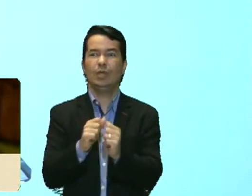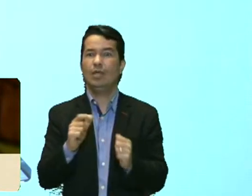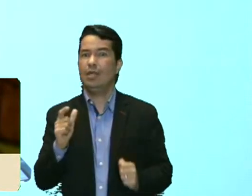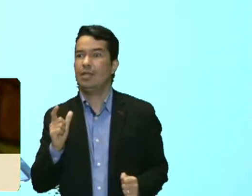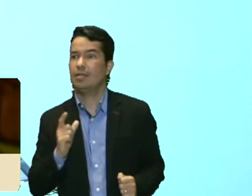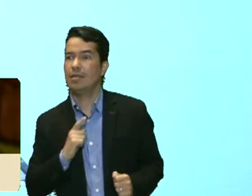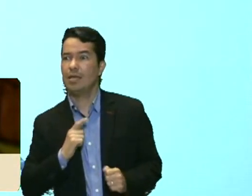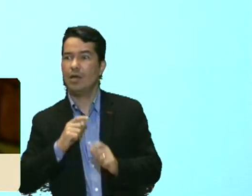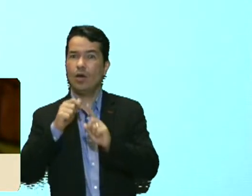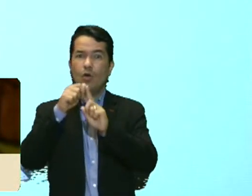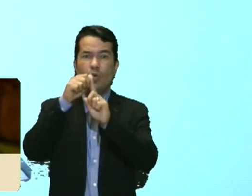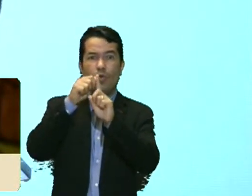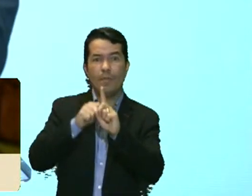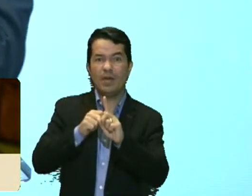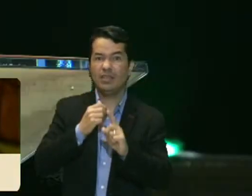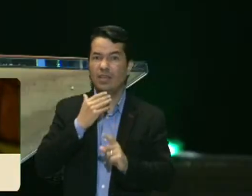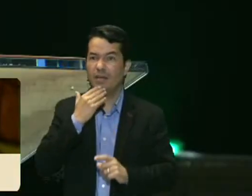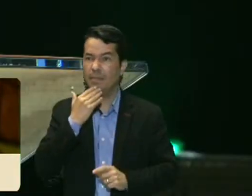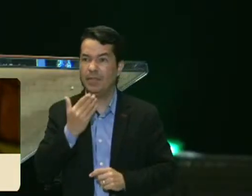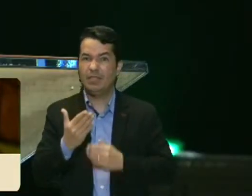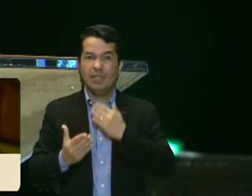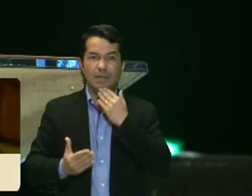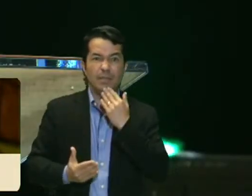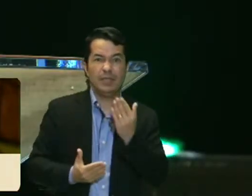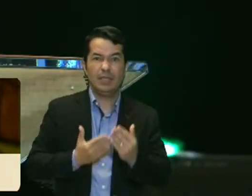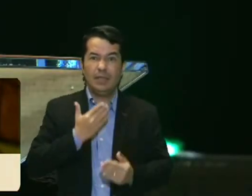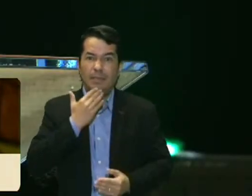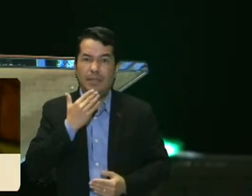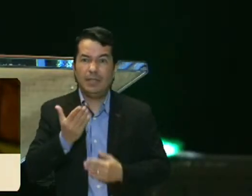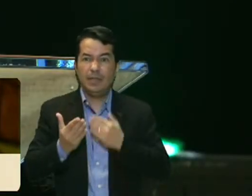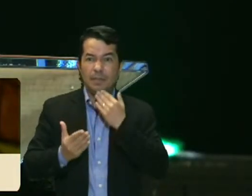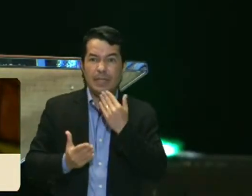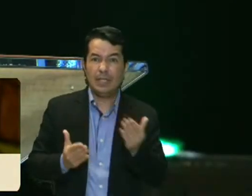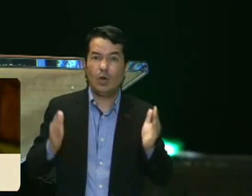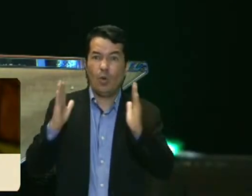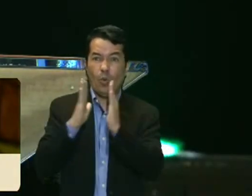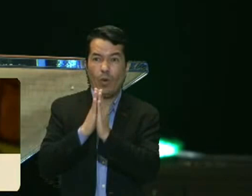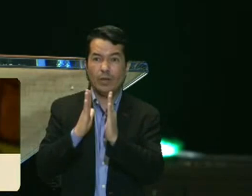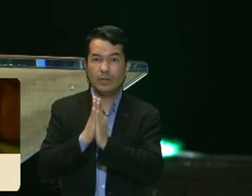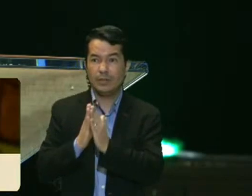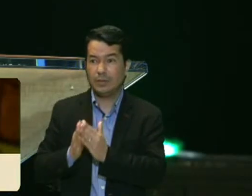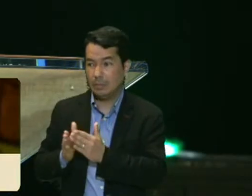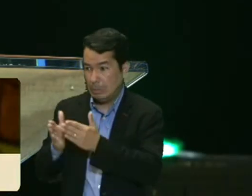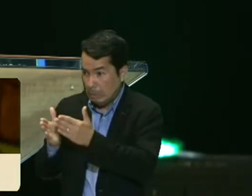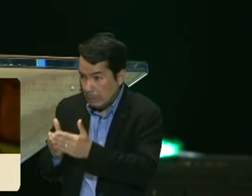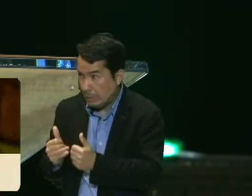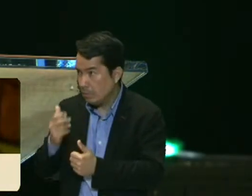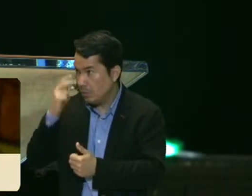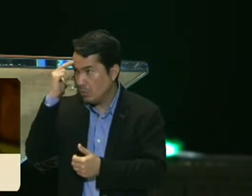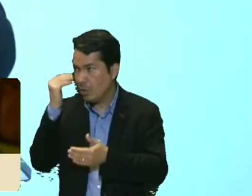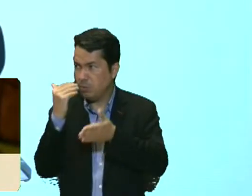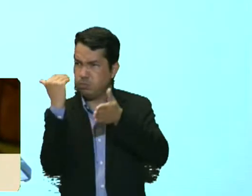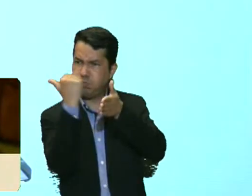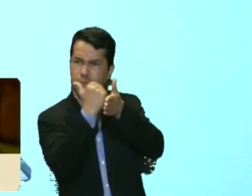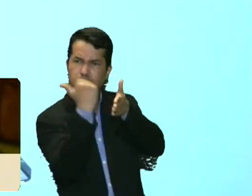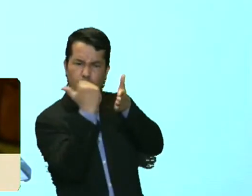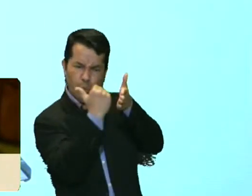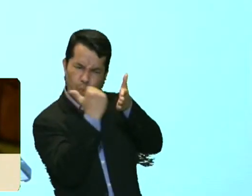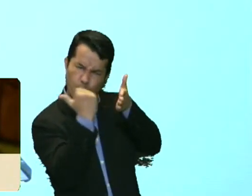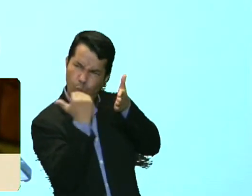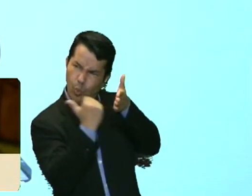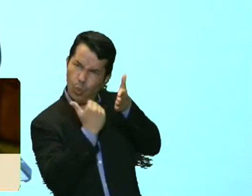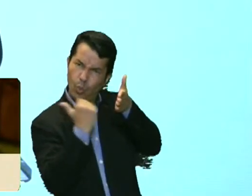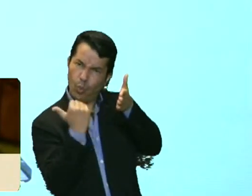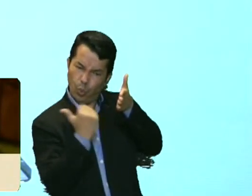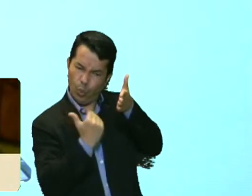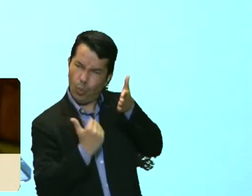tantos pedidos de oração, e aí eu pedi para uma pessoa começar a anotar os pedidos, e falou assim, é muito pedido. Aí eu falei, gente, eu queria